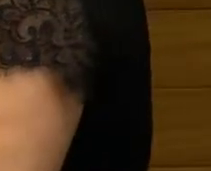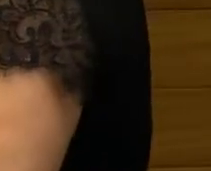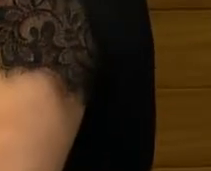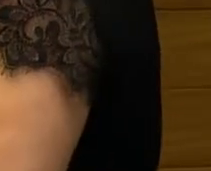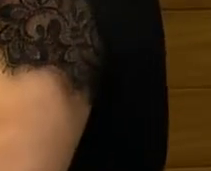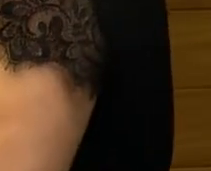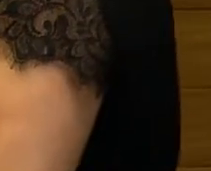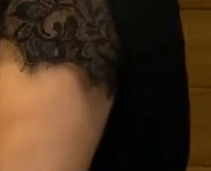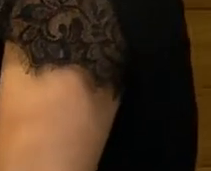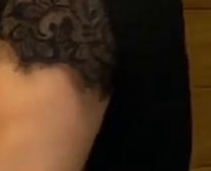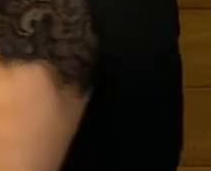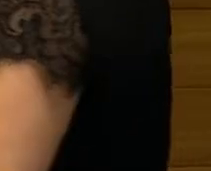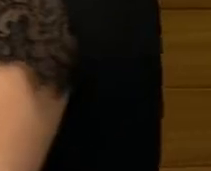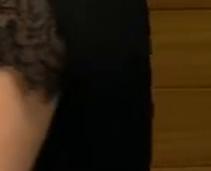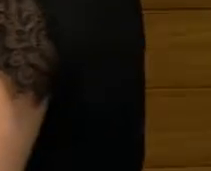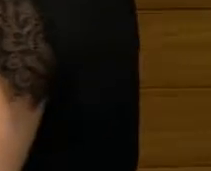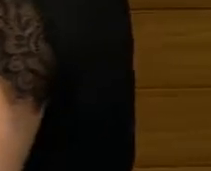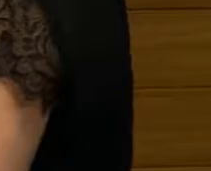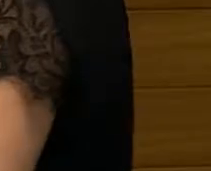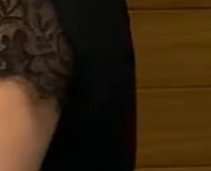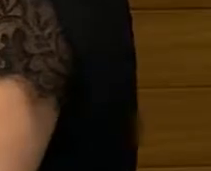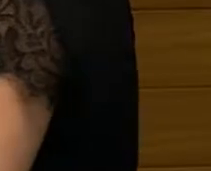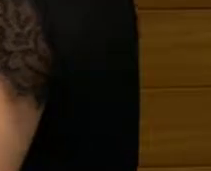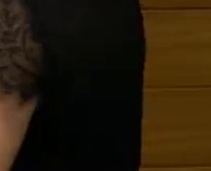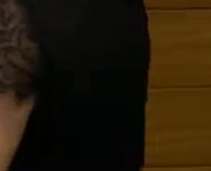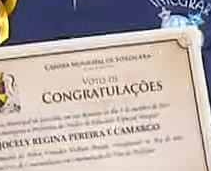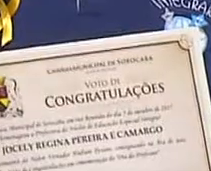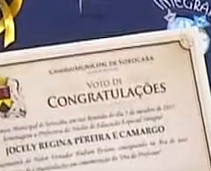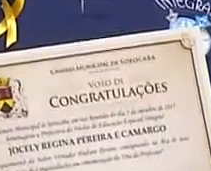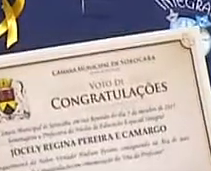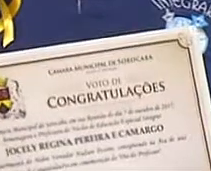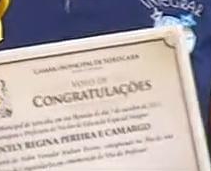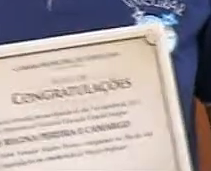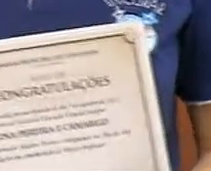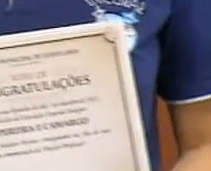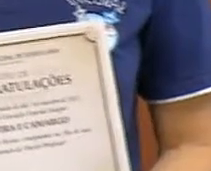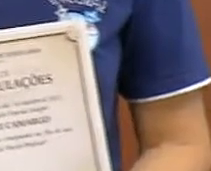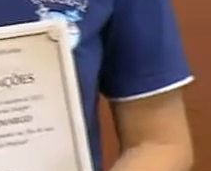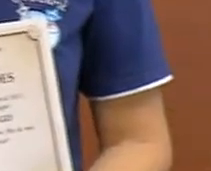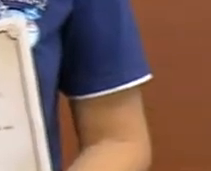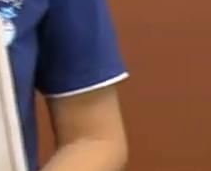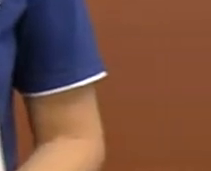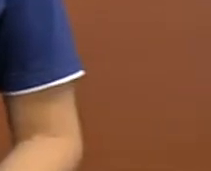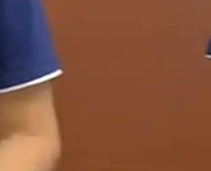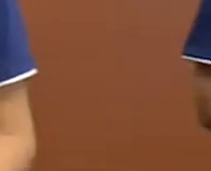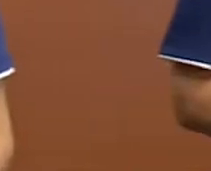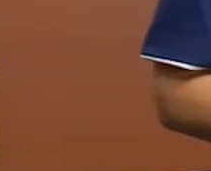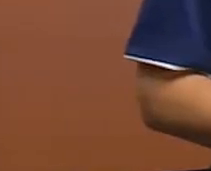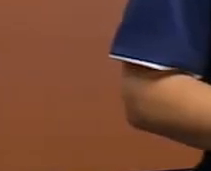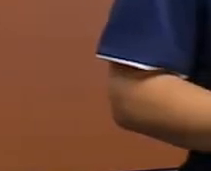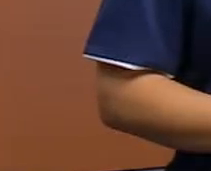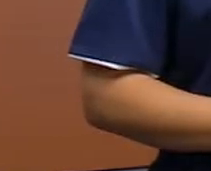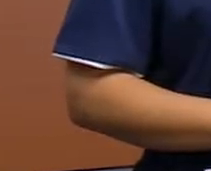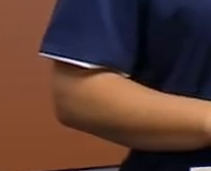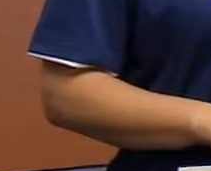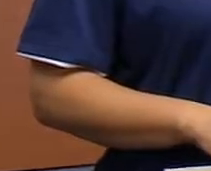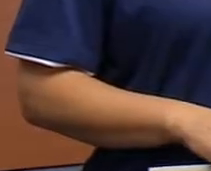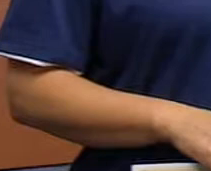eu vejo o amor e aquilo que eu falo muitas vezes, Yara. Muitas vezes, alguns vereadores